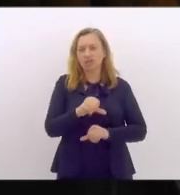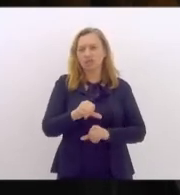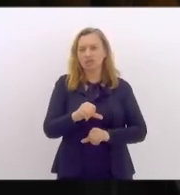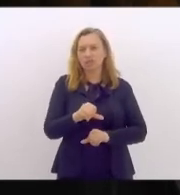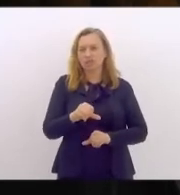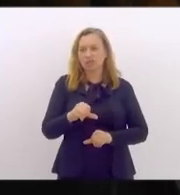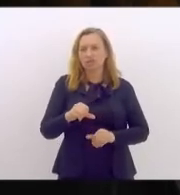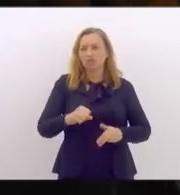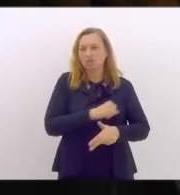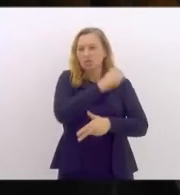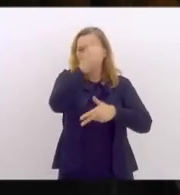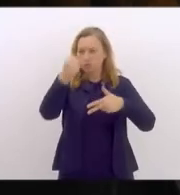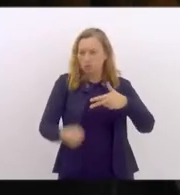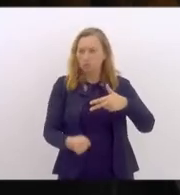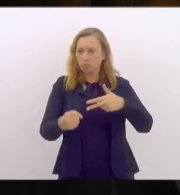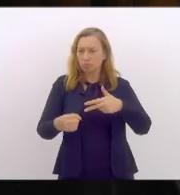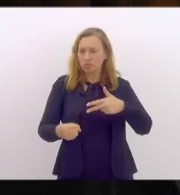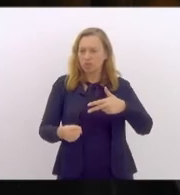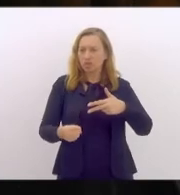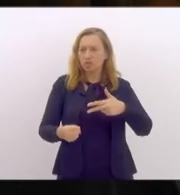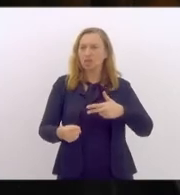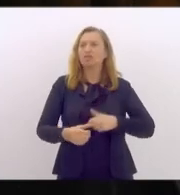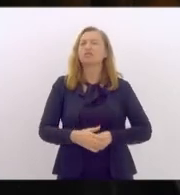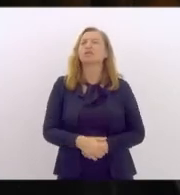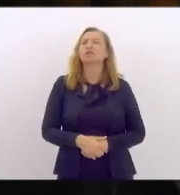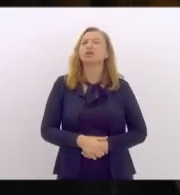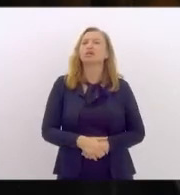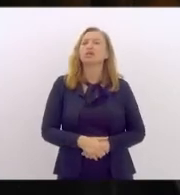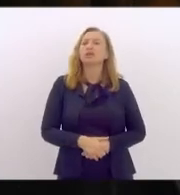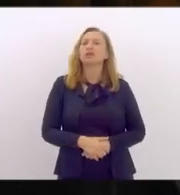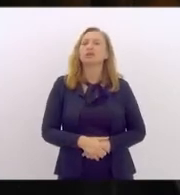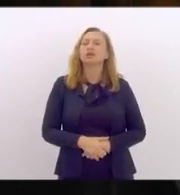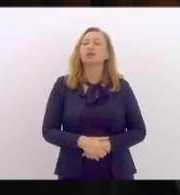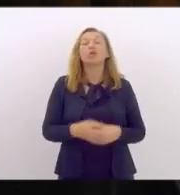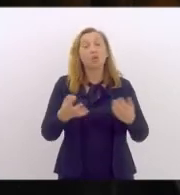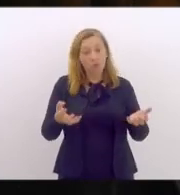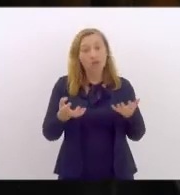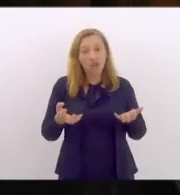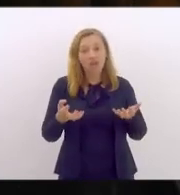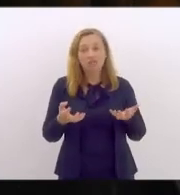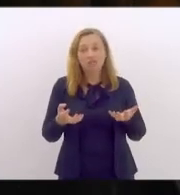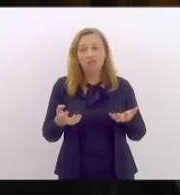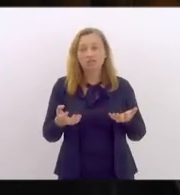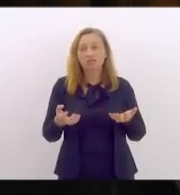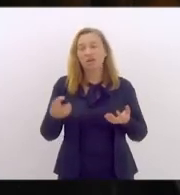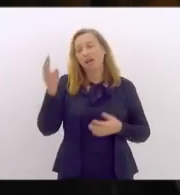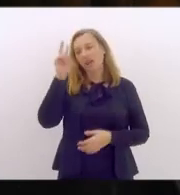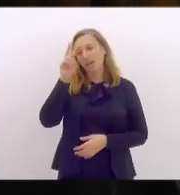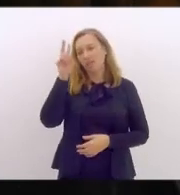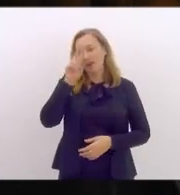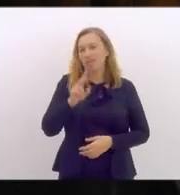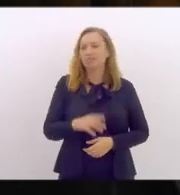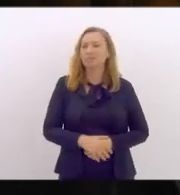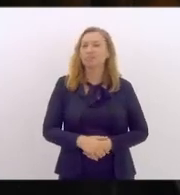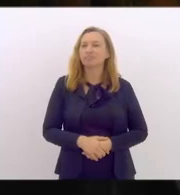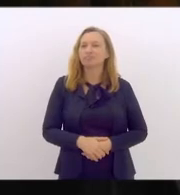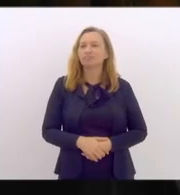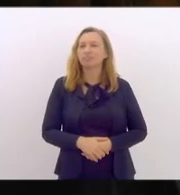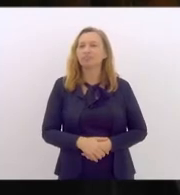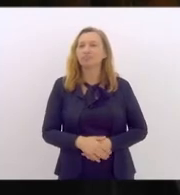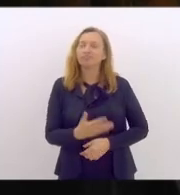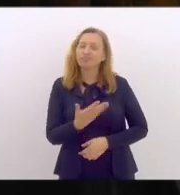os poderes vão agora estar se reajando eu quero deixar em lembranças querido